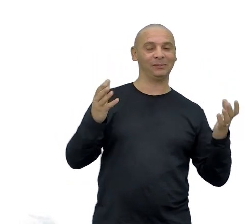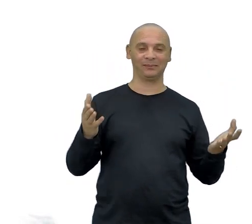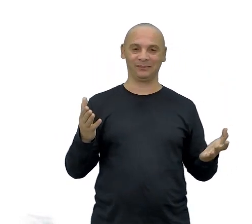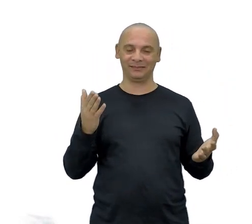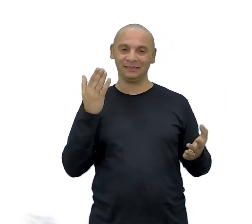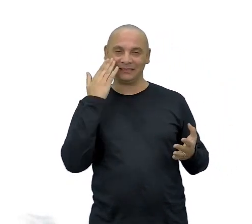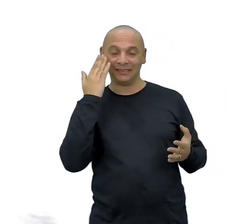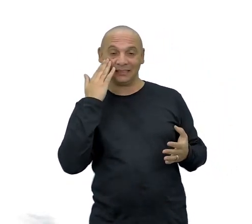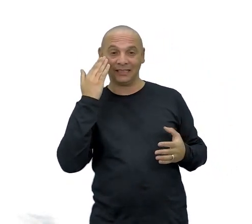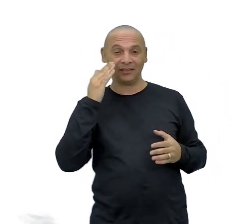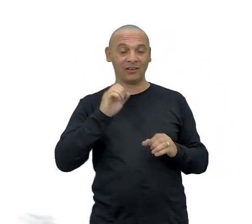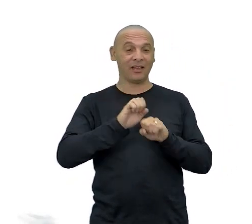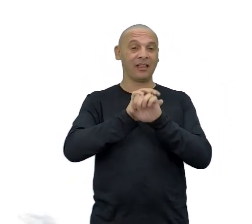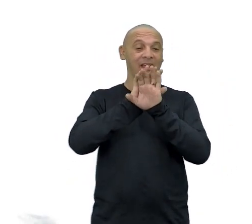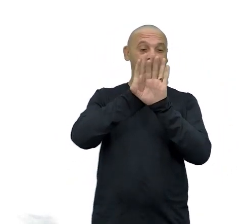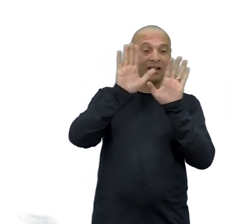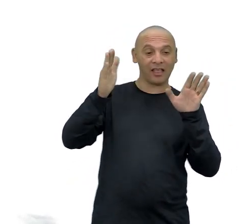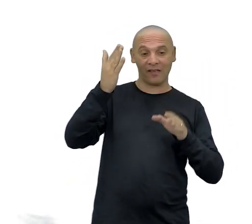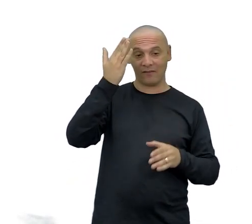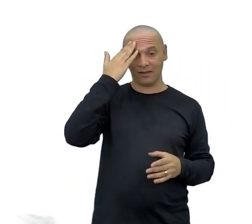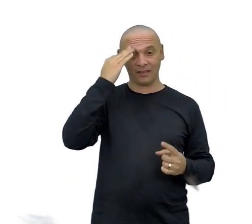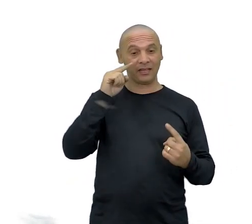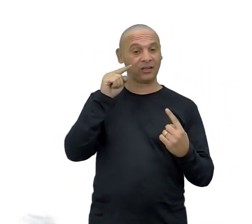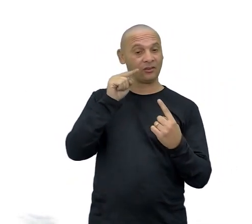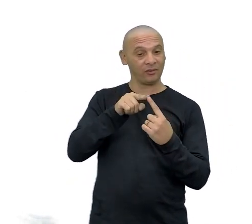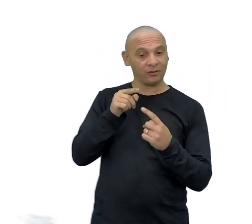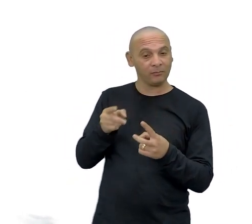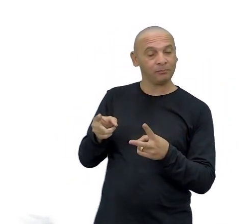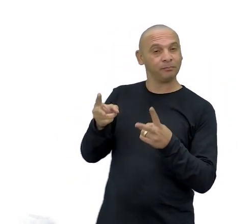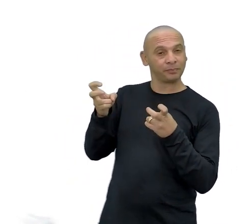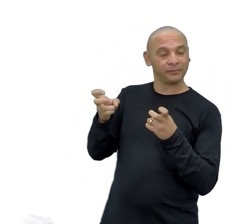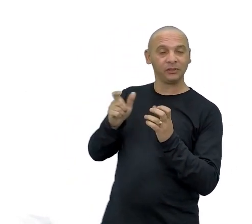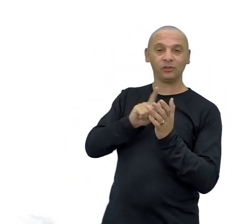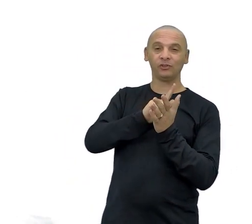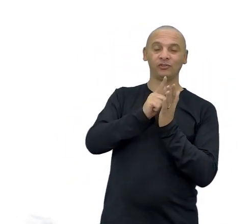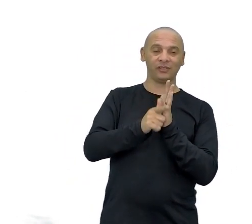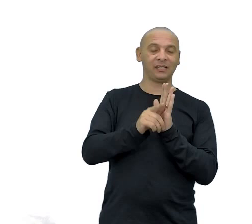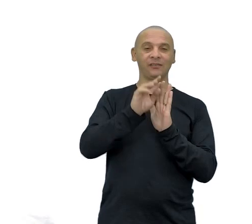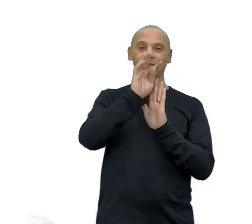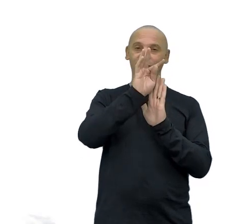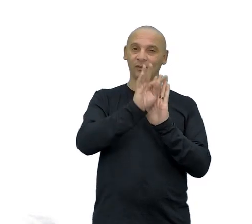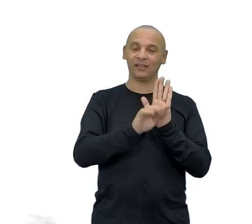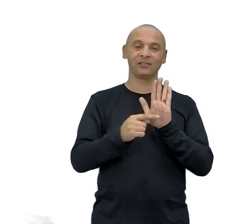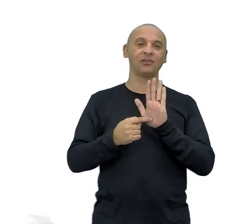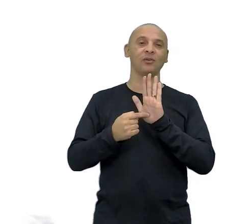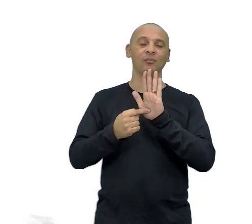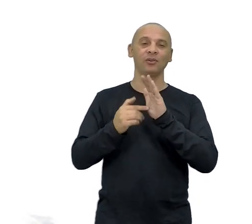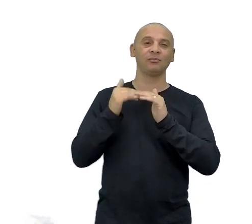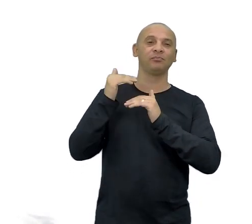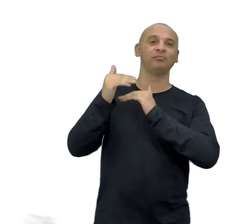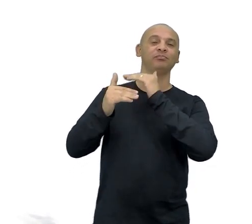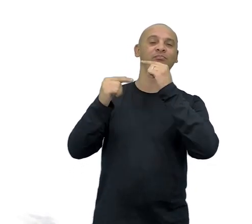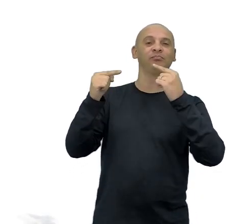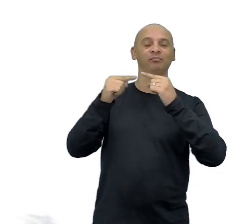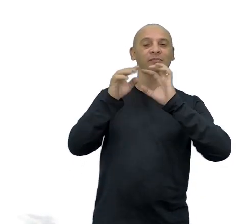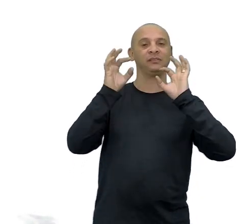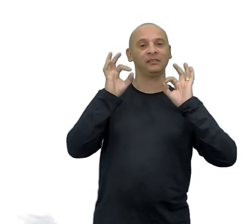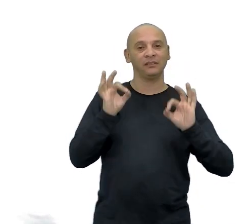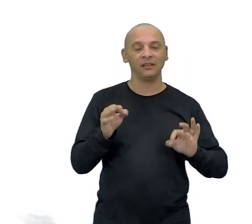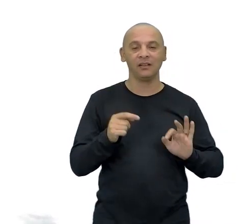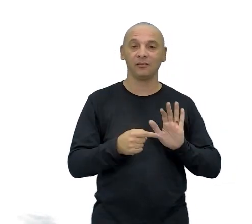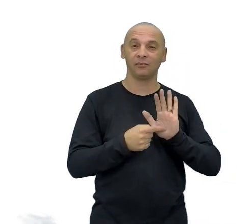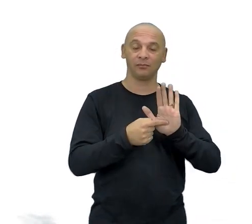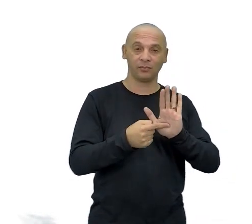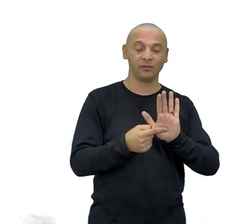demonstrando compreensão global, reconhecer no gênero textual apresentado construções de sentido explícitas